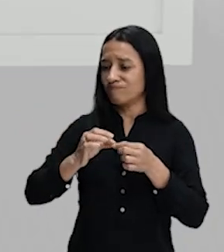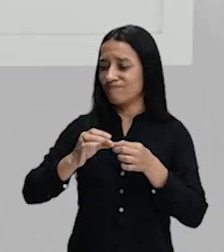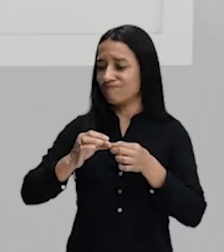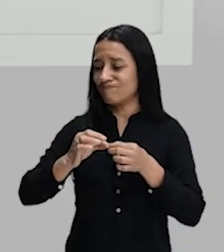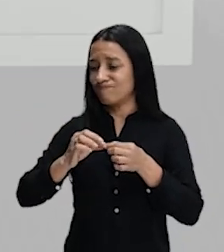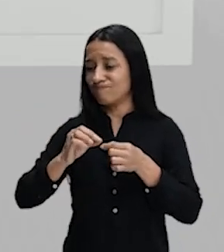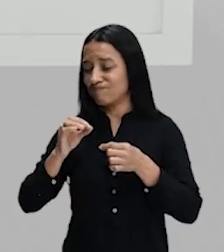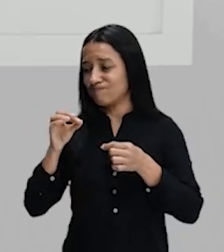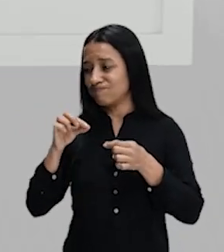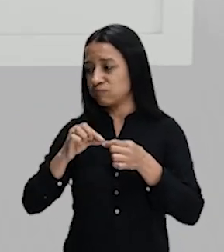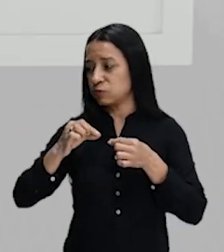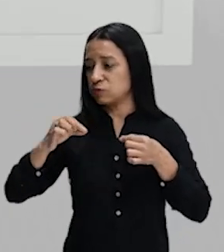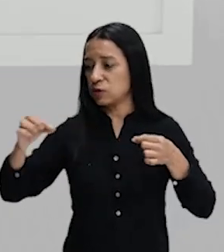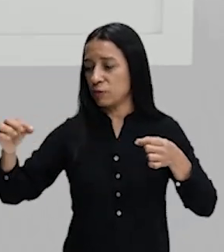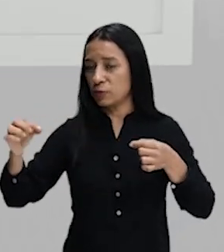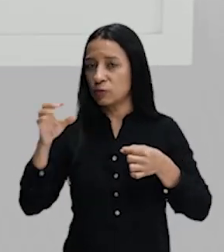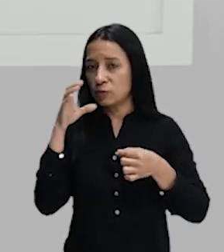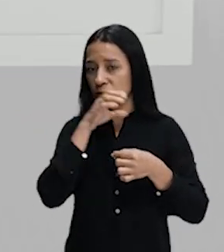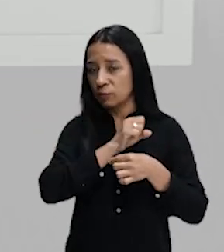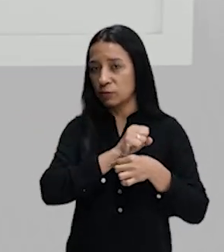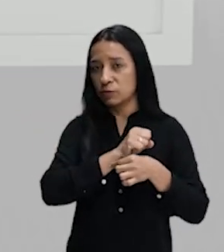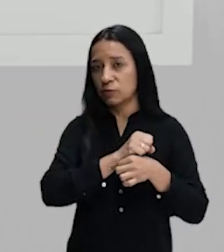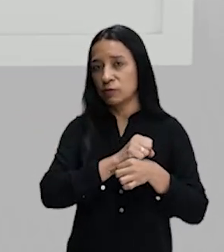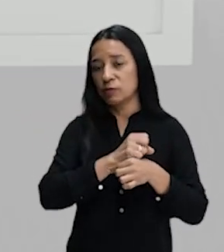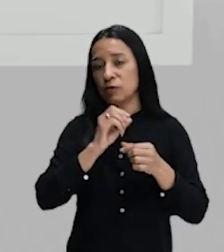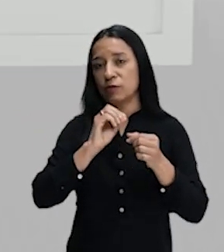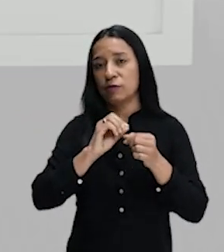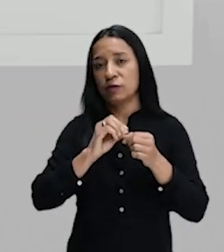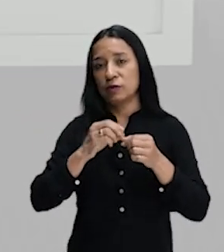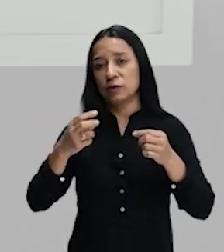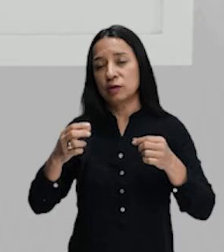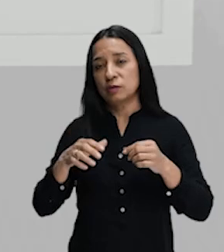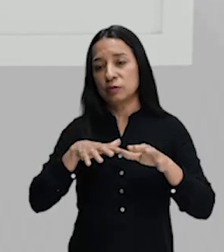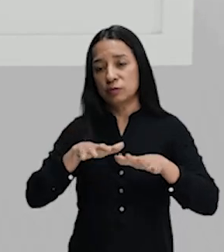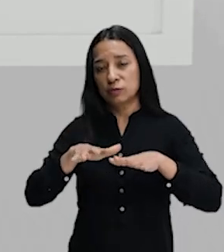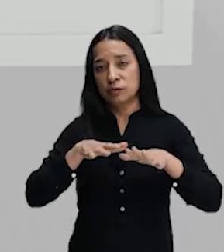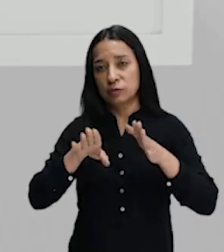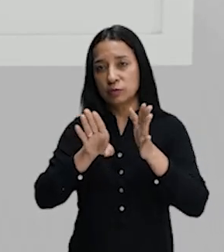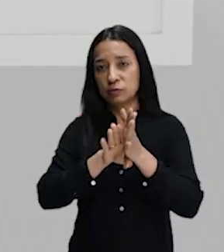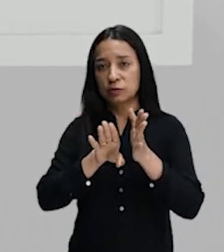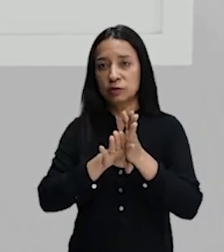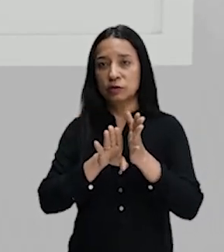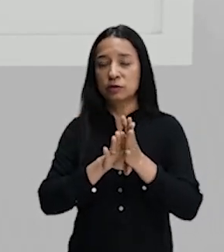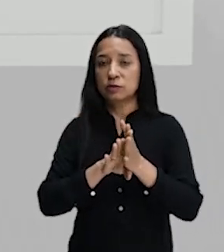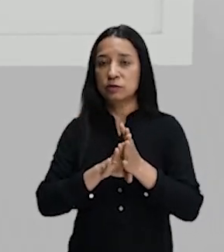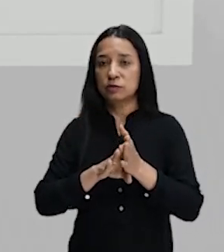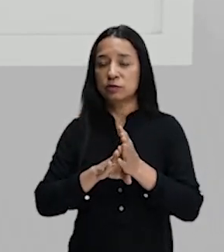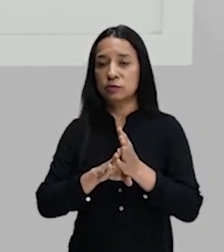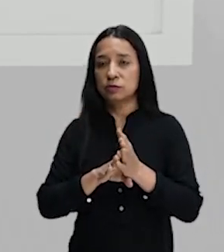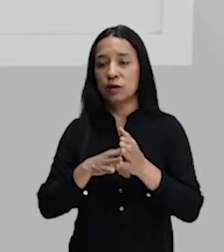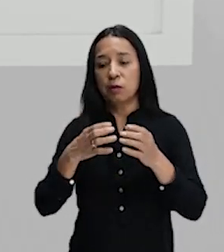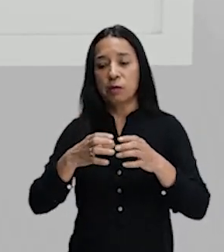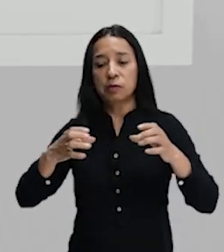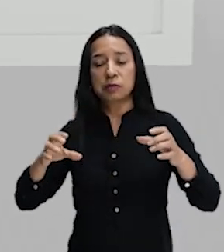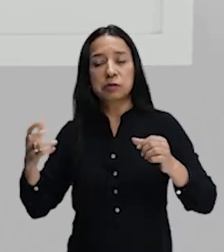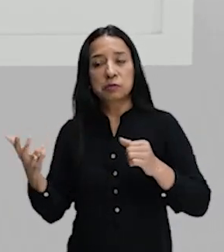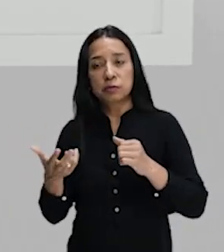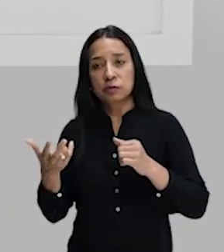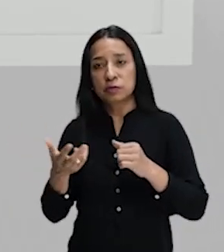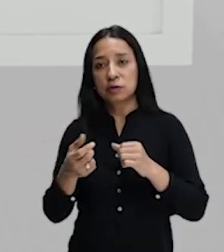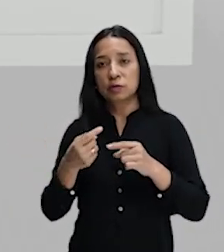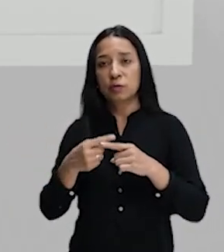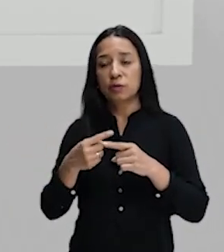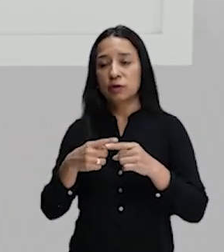próximo. E ele acaba fazendo este movimento, chegando a essas grandes velocidades, por conta de